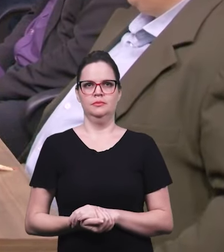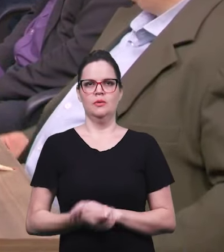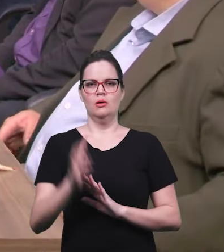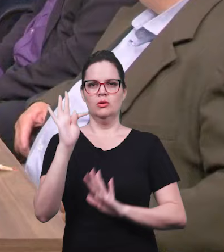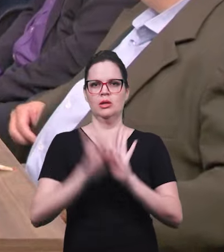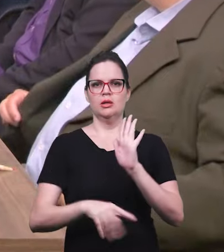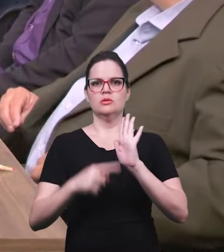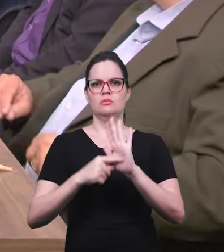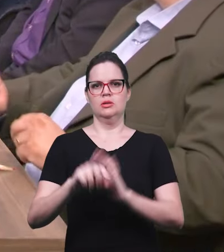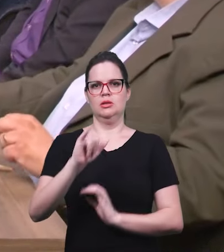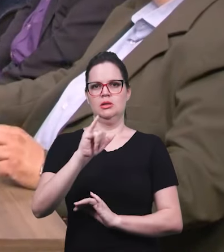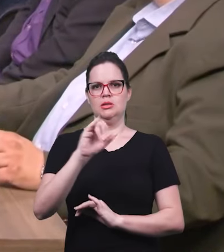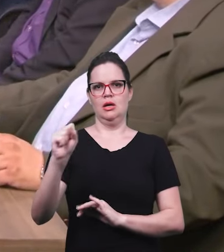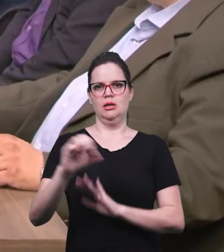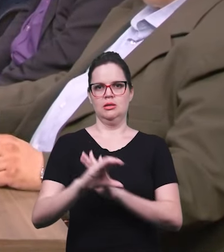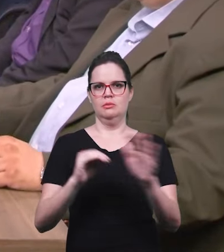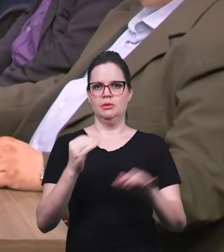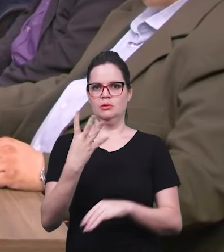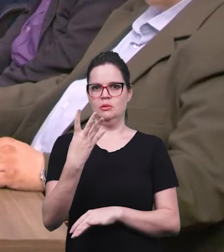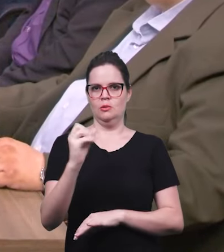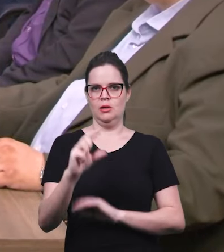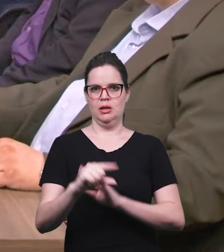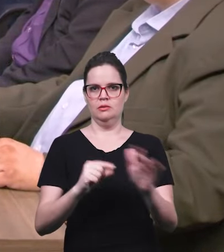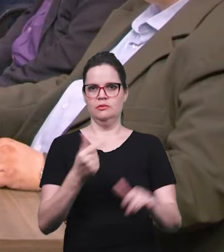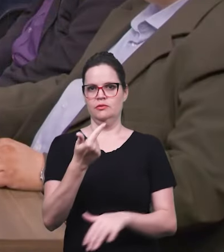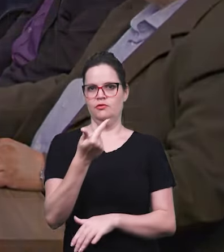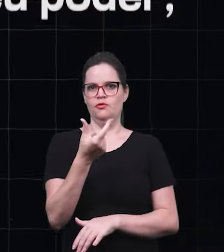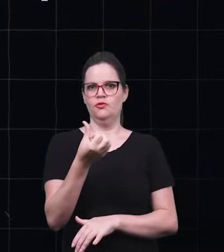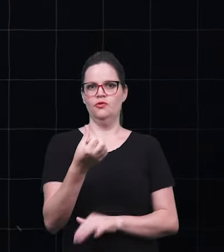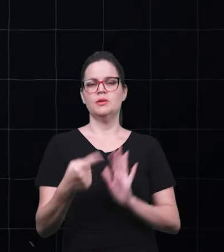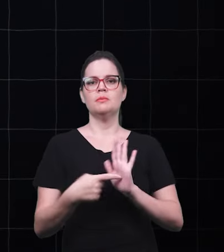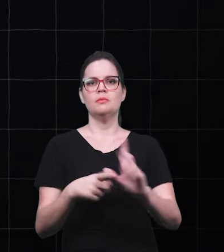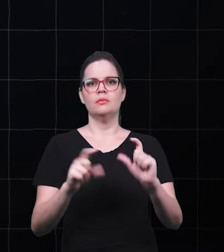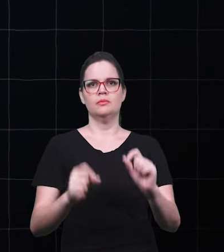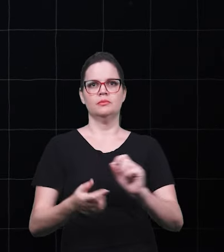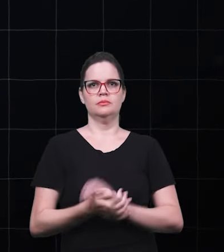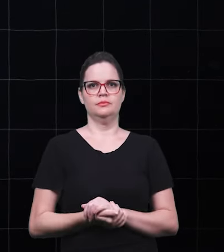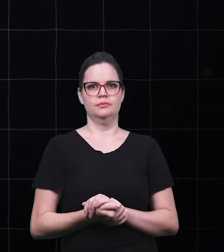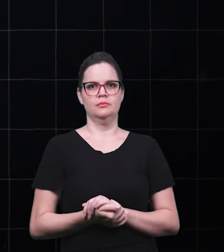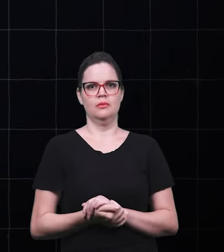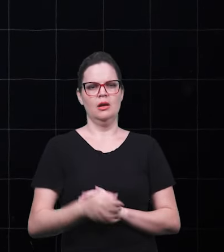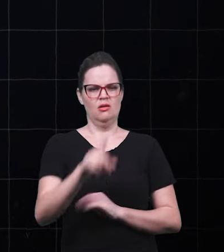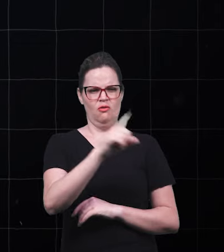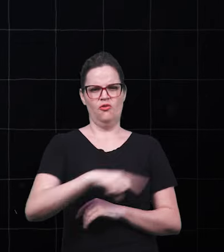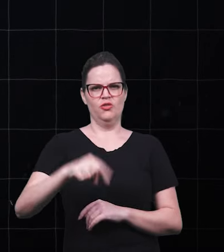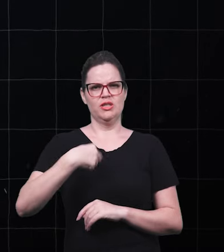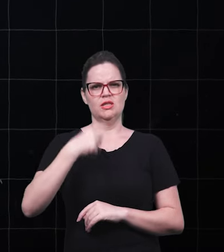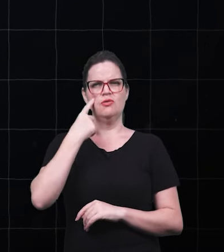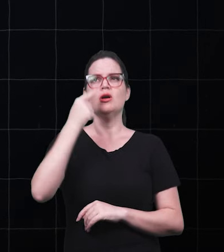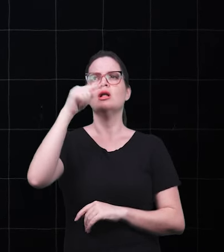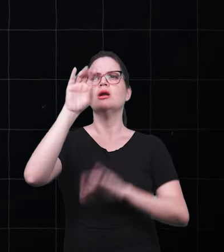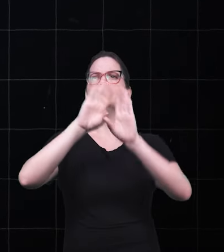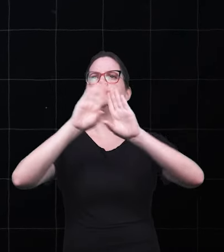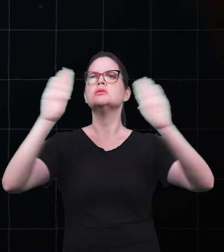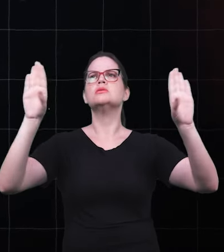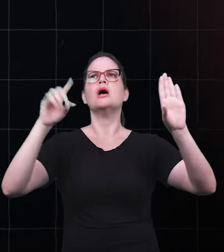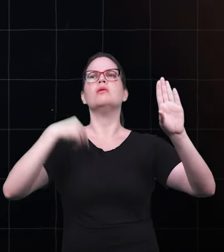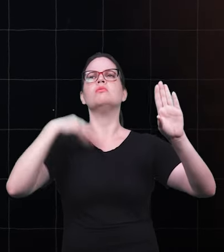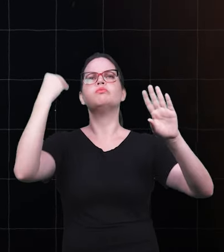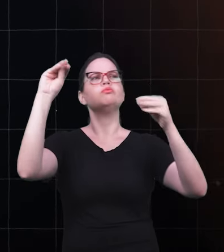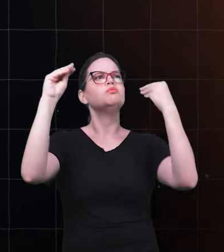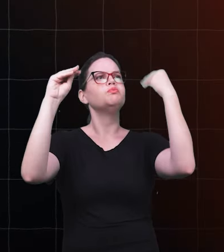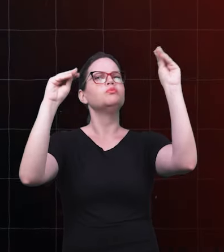separei, Isaías 40, 26, fala o seguinte: levantai ao alto os olhos e vede quem criou essas coisas,